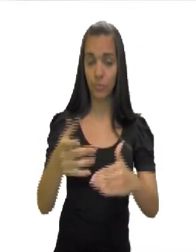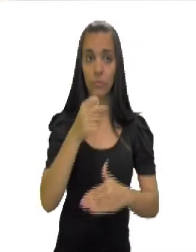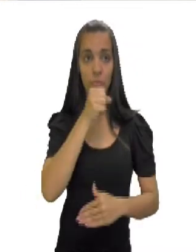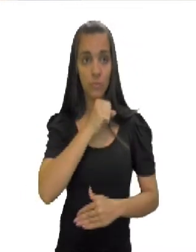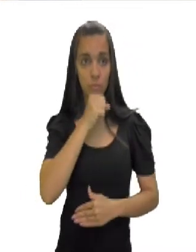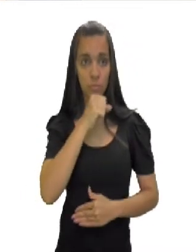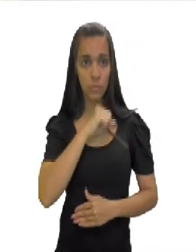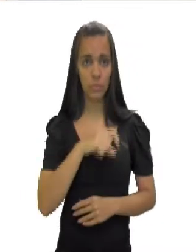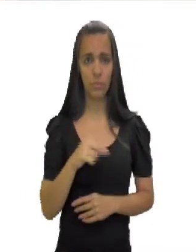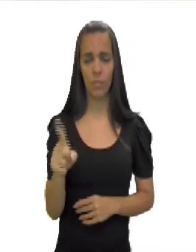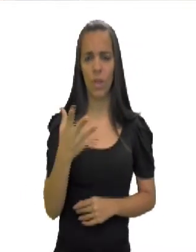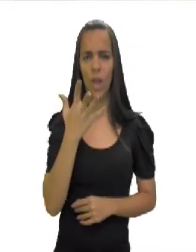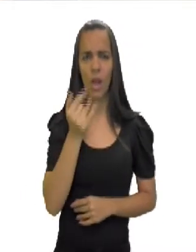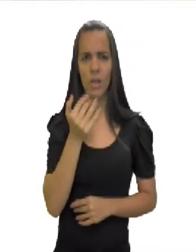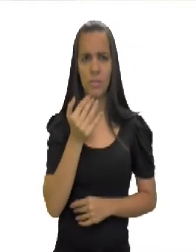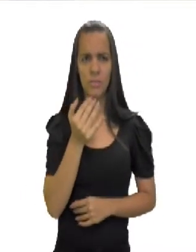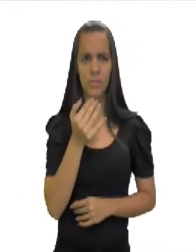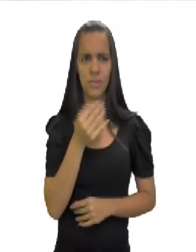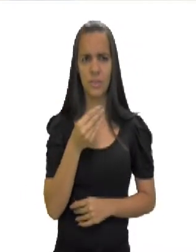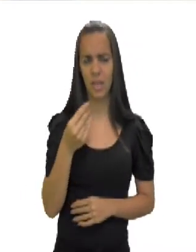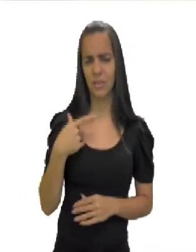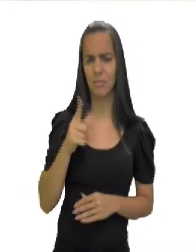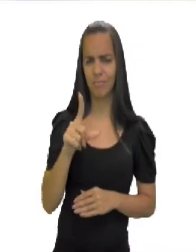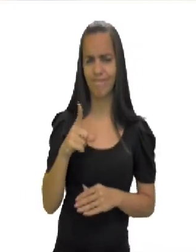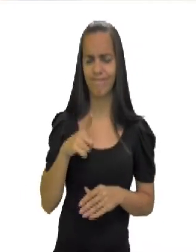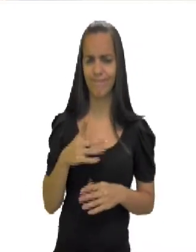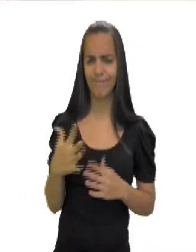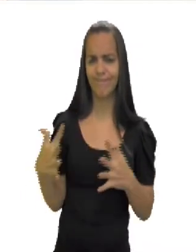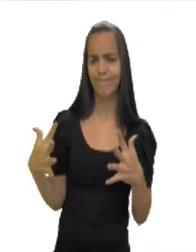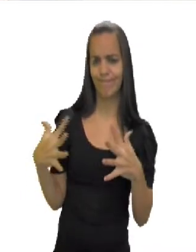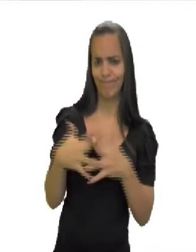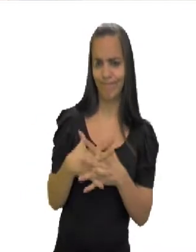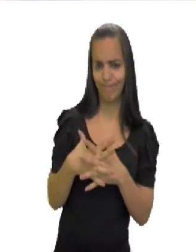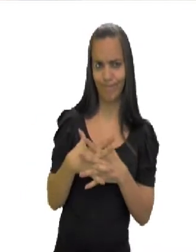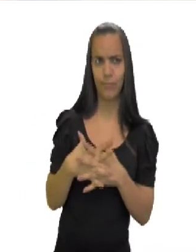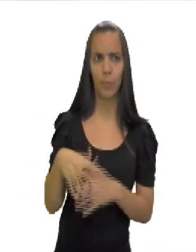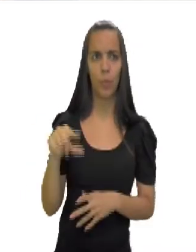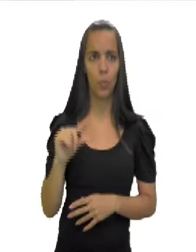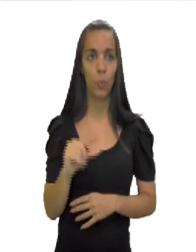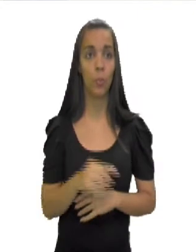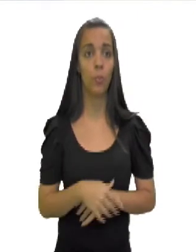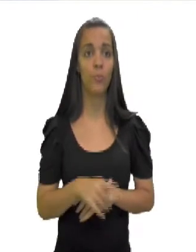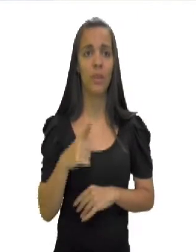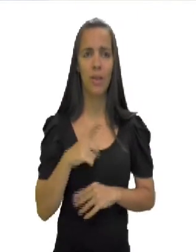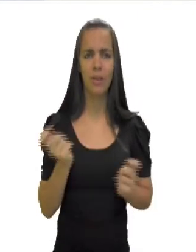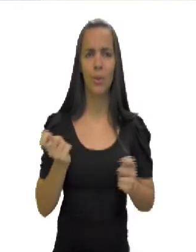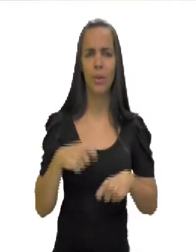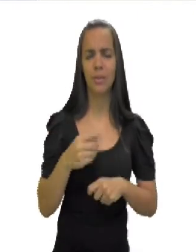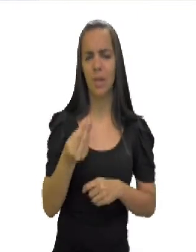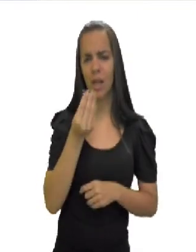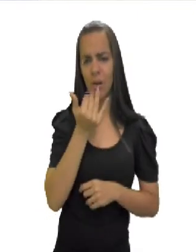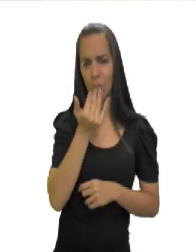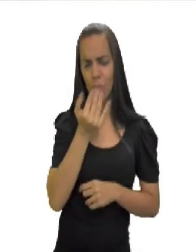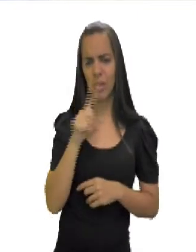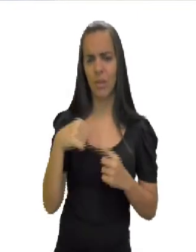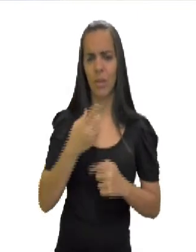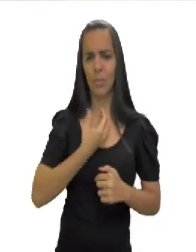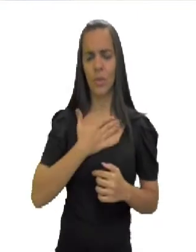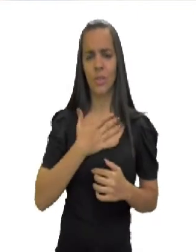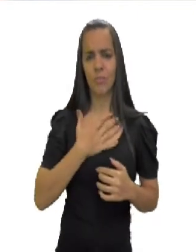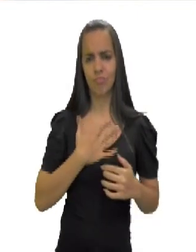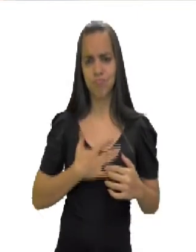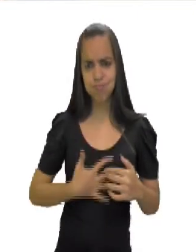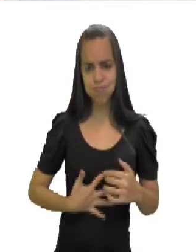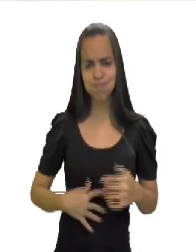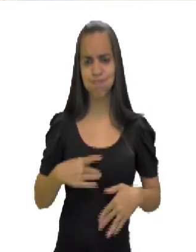a nutrição pode ficar prejudicada, já que a capacidade de ingerir, digerir e